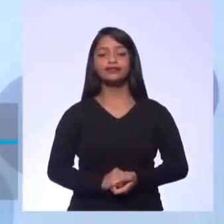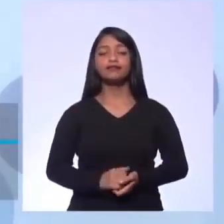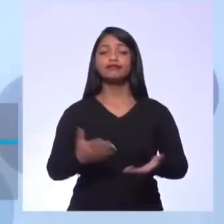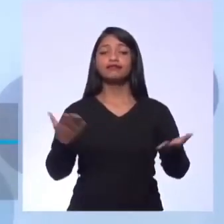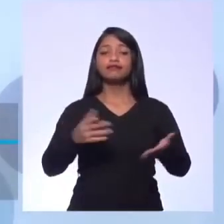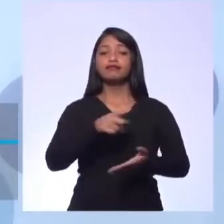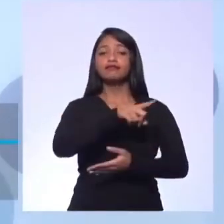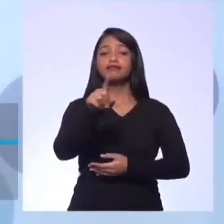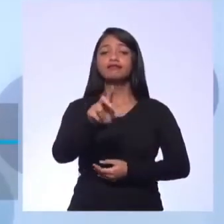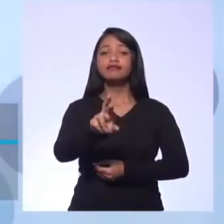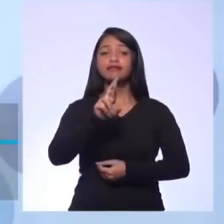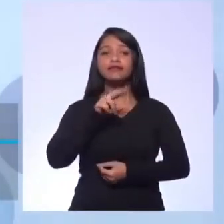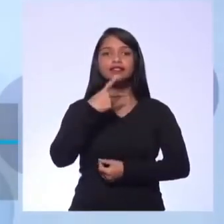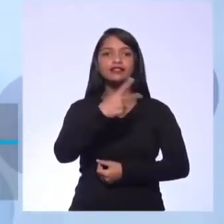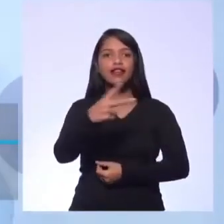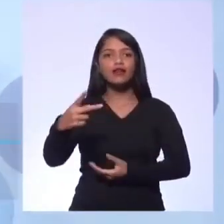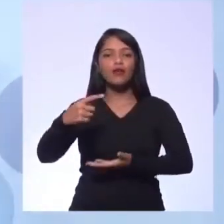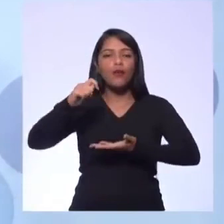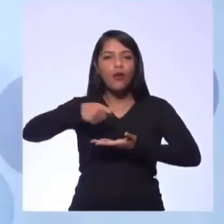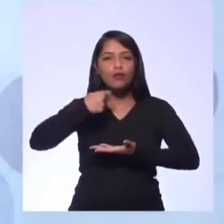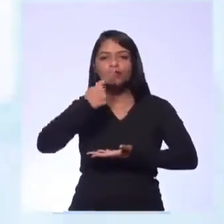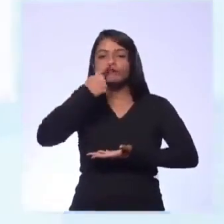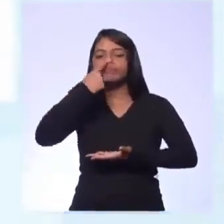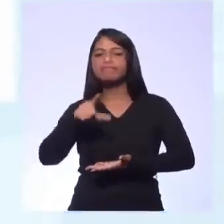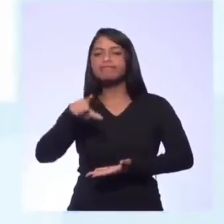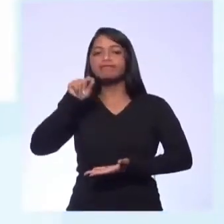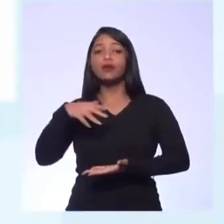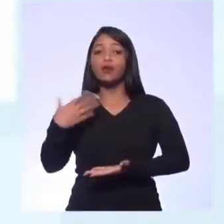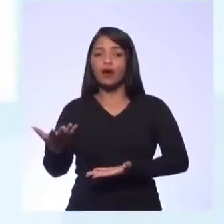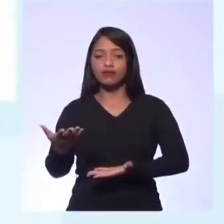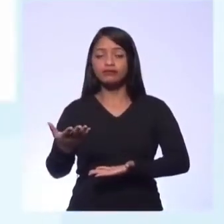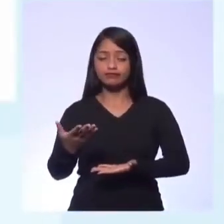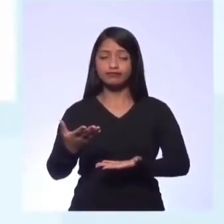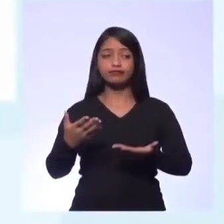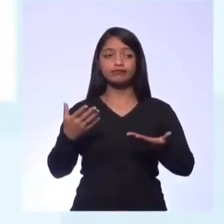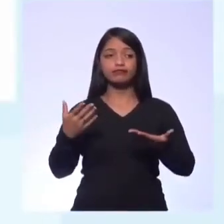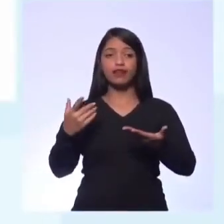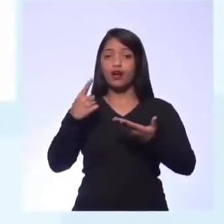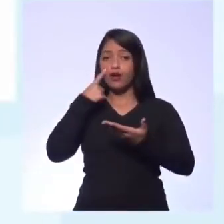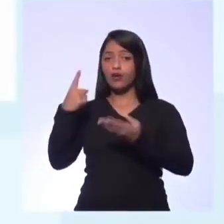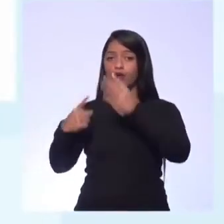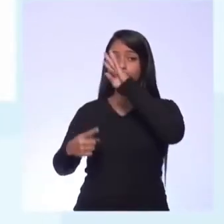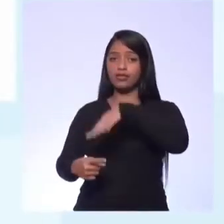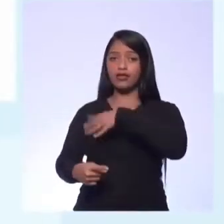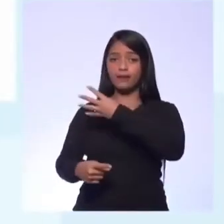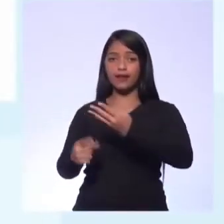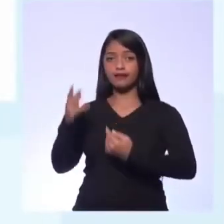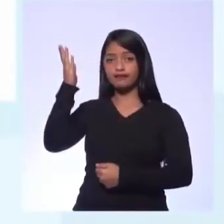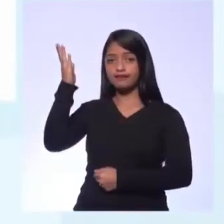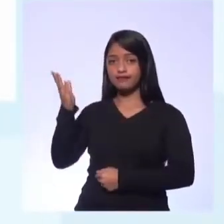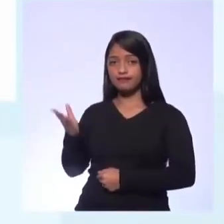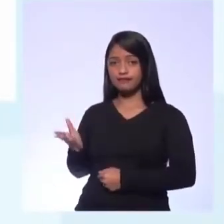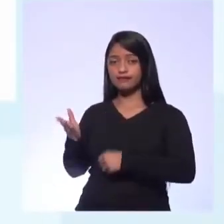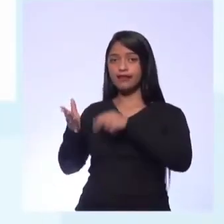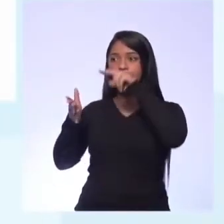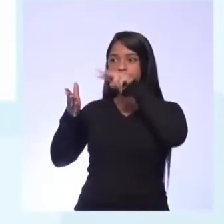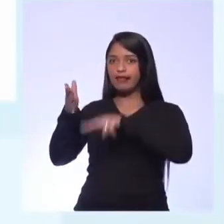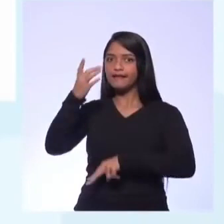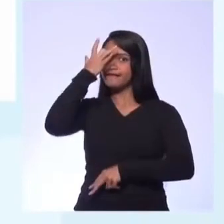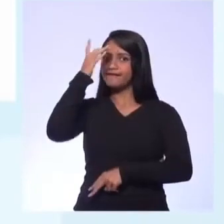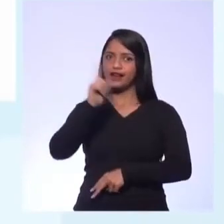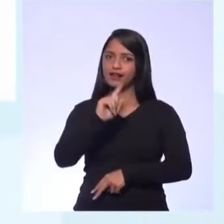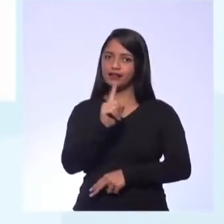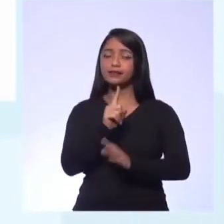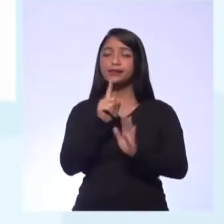pratos favoritos de vocês. Vai ter uma tabela aí, a gente vai ler a tabela, porque talvez não seja tão fácil de fazer a leitura, né? Então, a pergunta